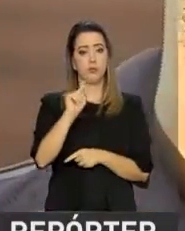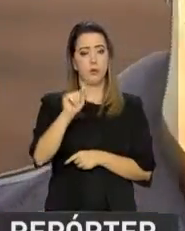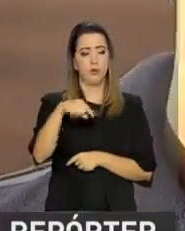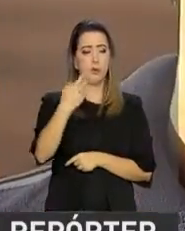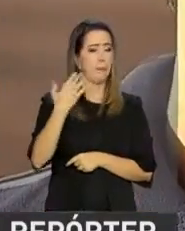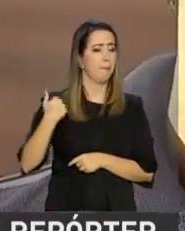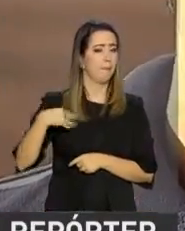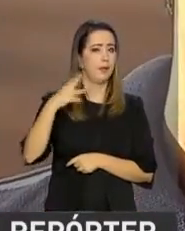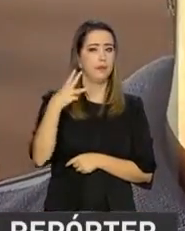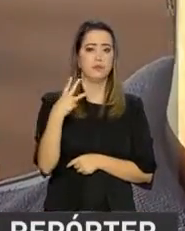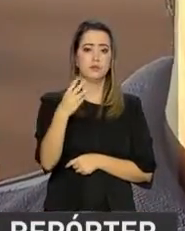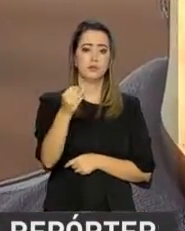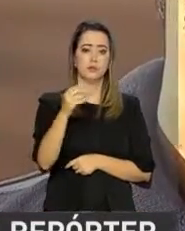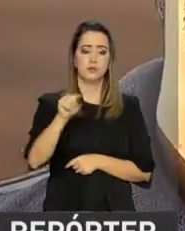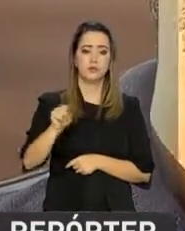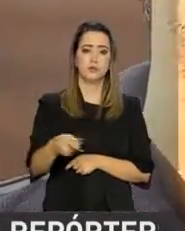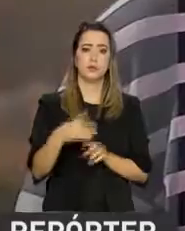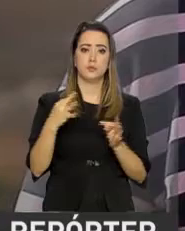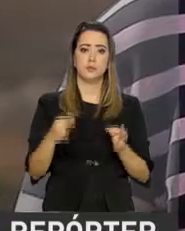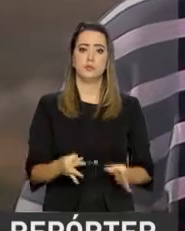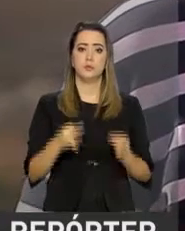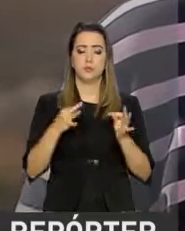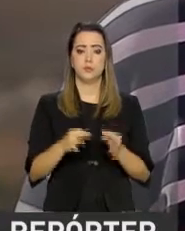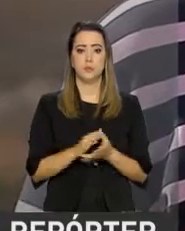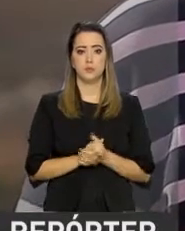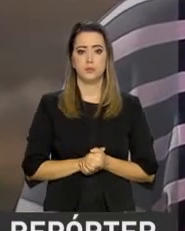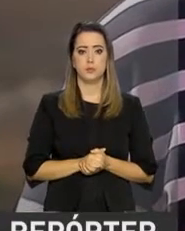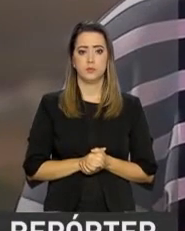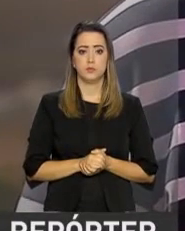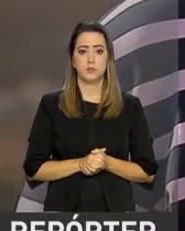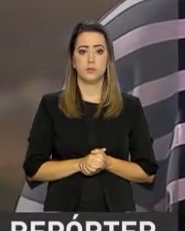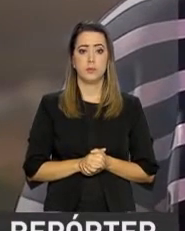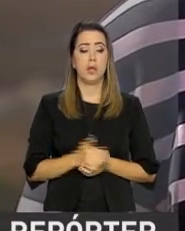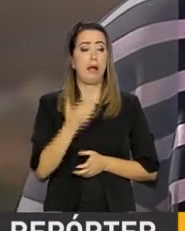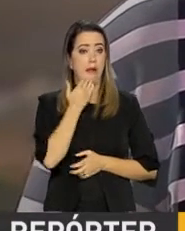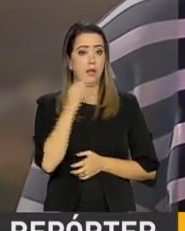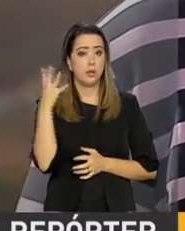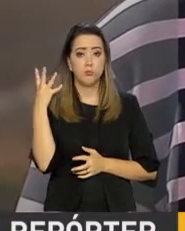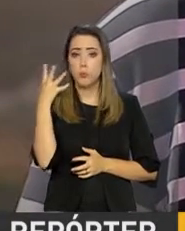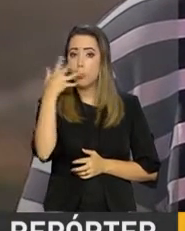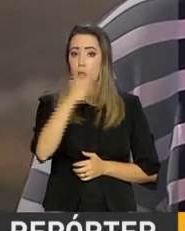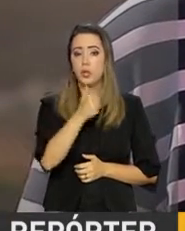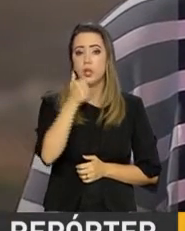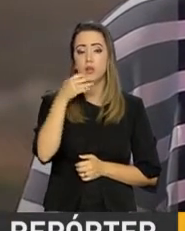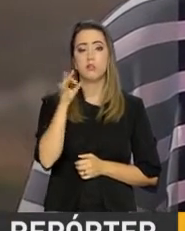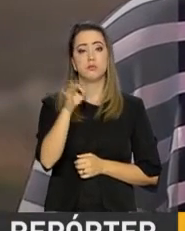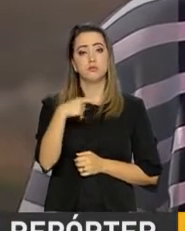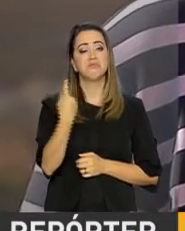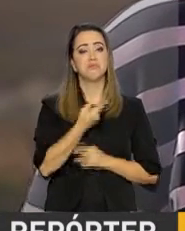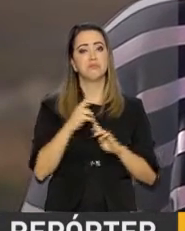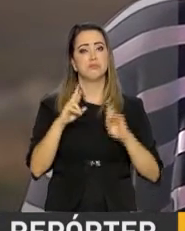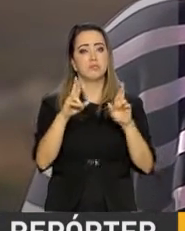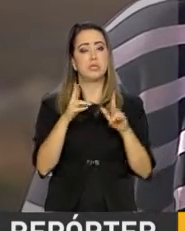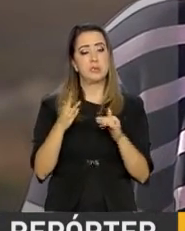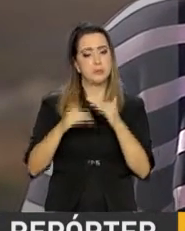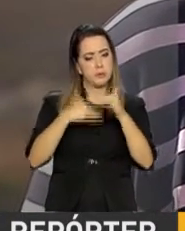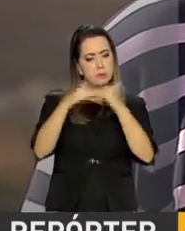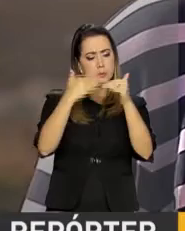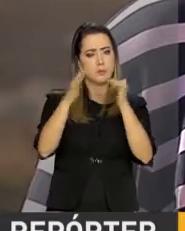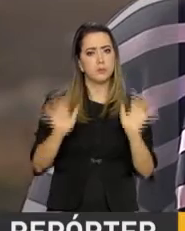de mais de 300 mil toneladas o canal está muito bonito tá tem expectativa de produzir o tempo que a mãe